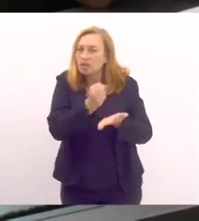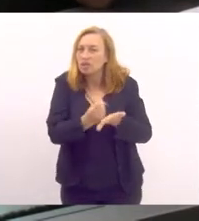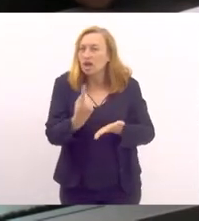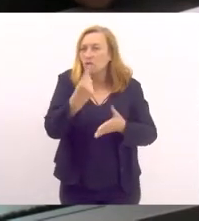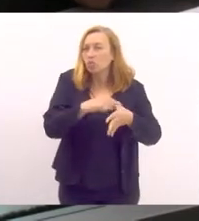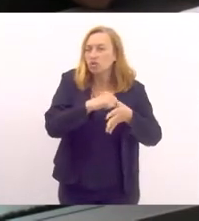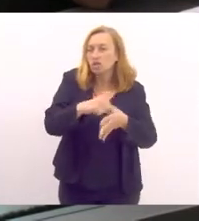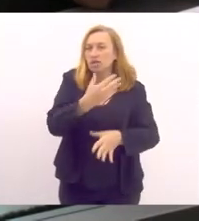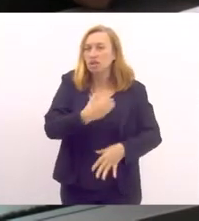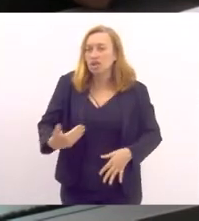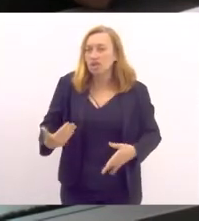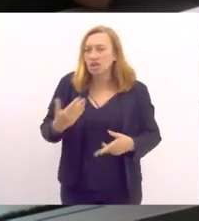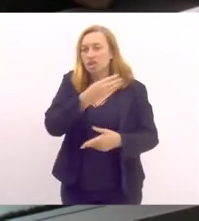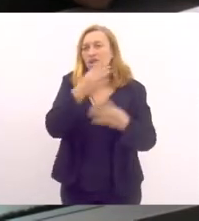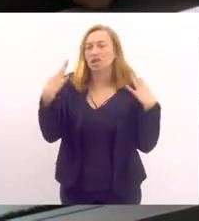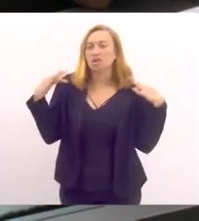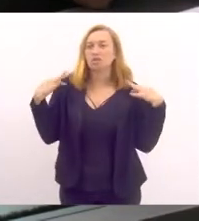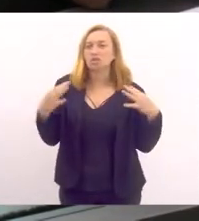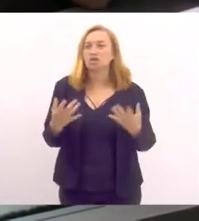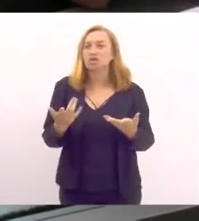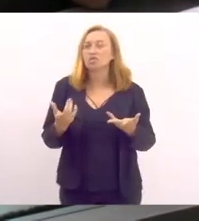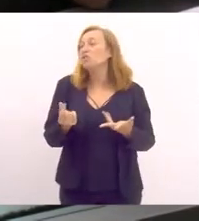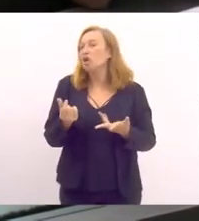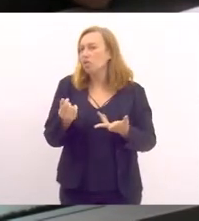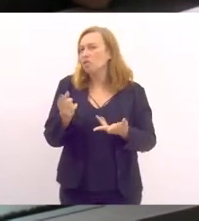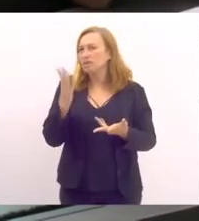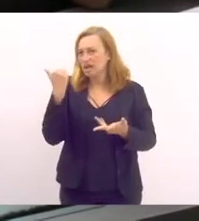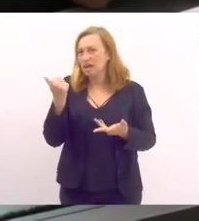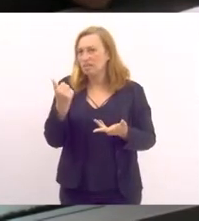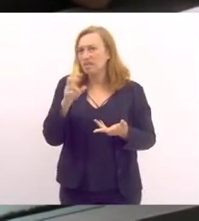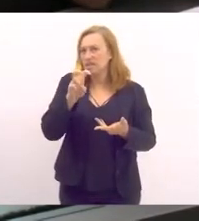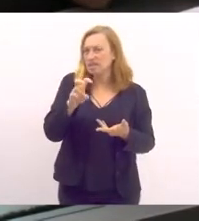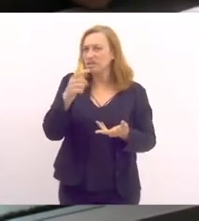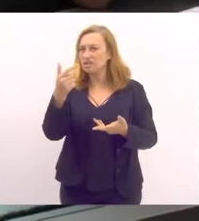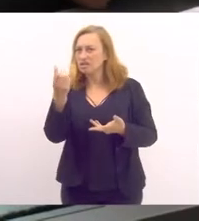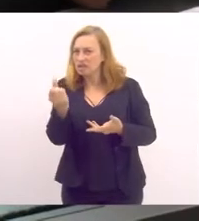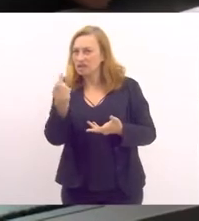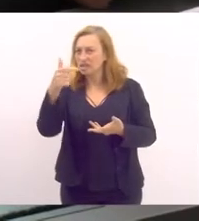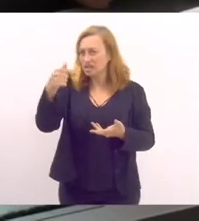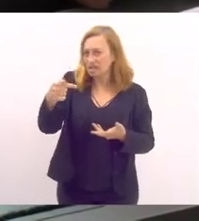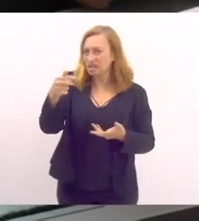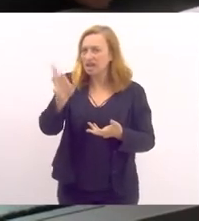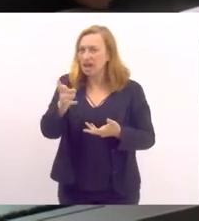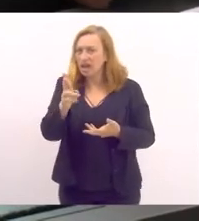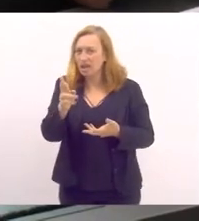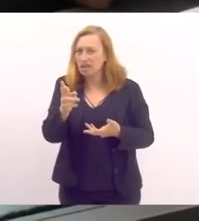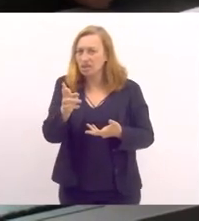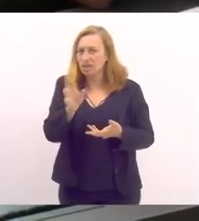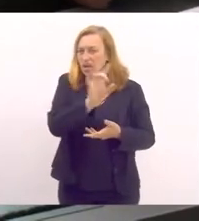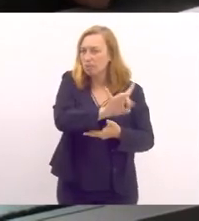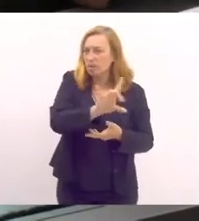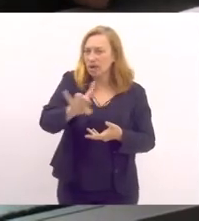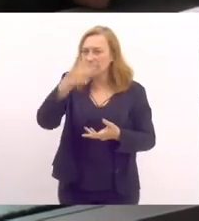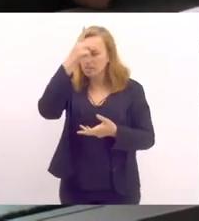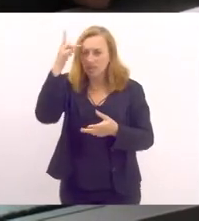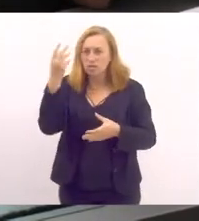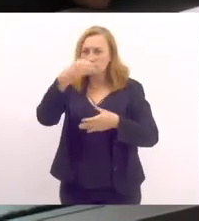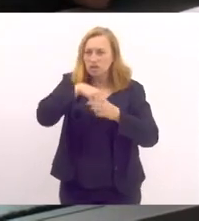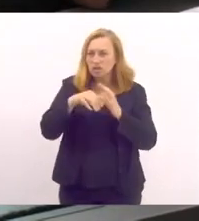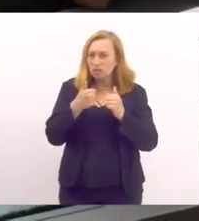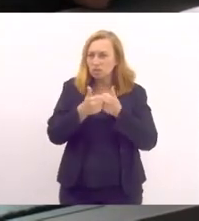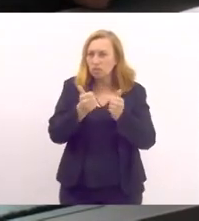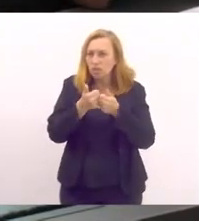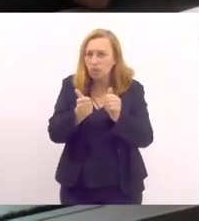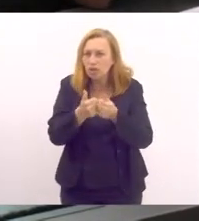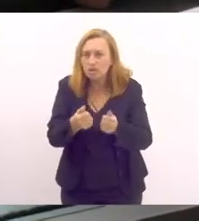quanto? R$5, R$6, R$7 por passageiro de ônibus. É uma lata de refrigerante e uma experiência bem